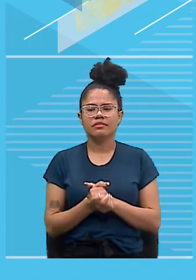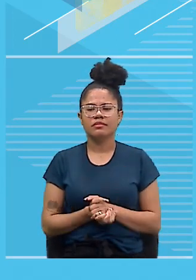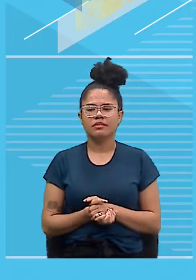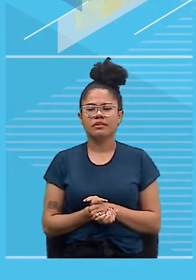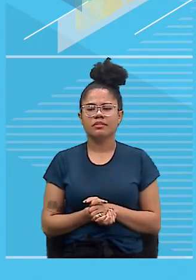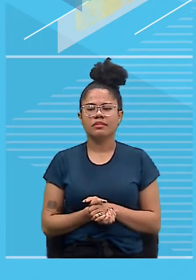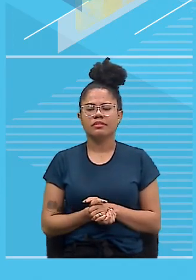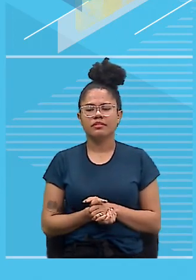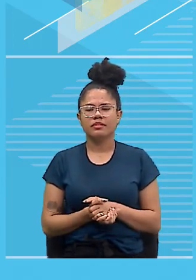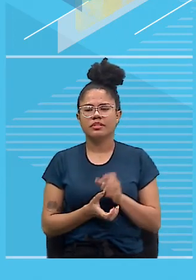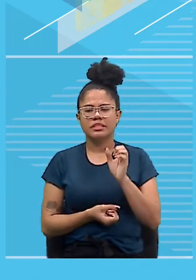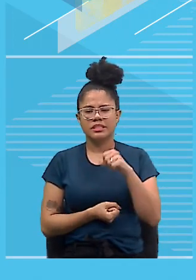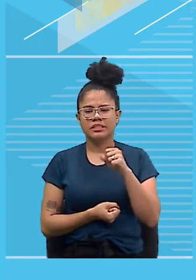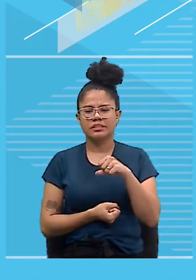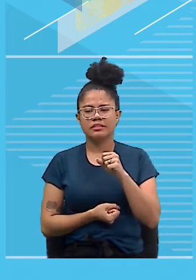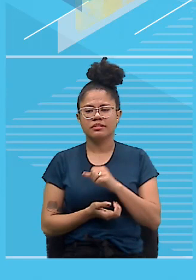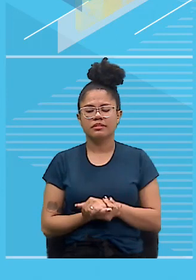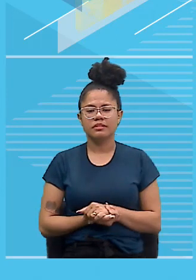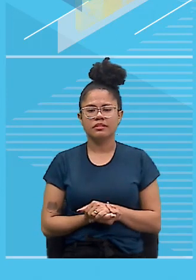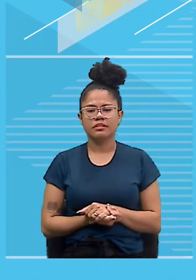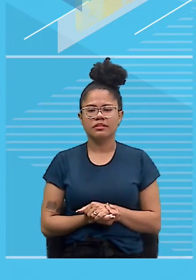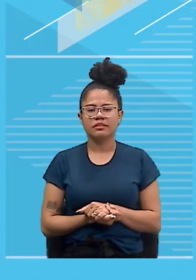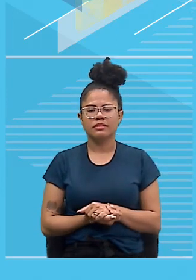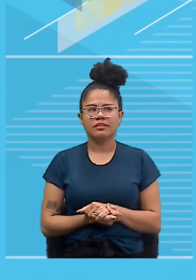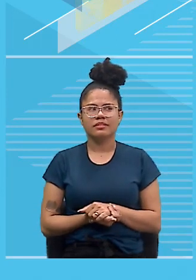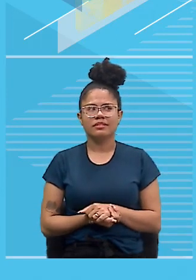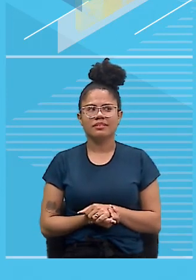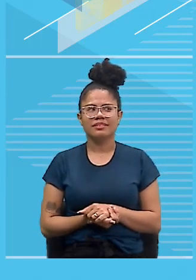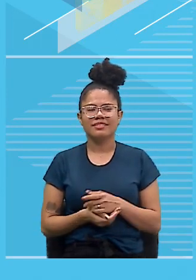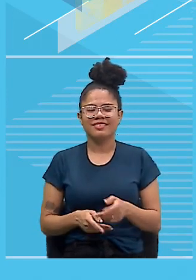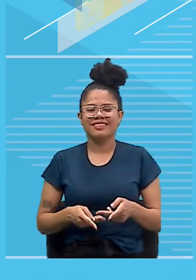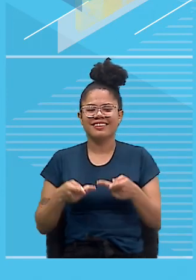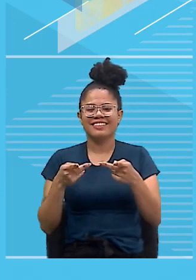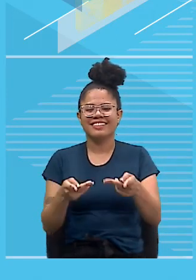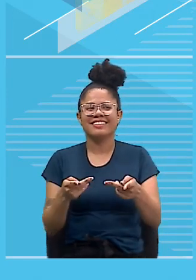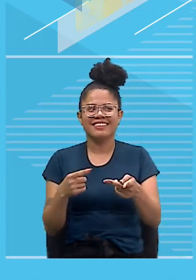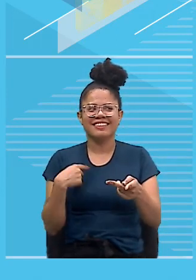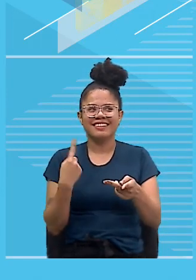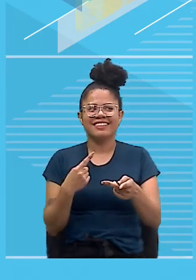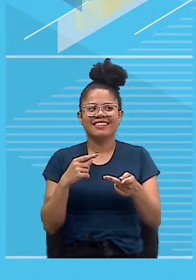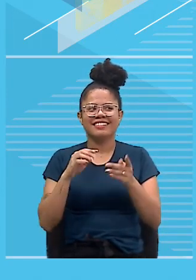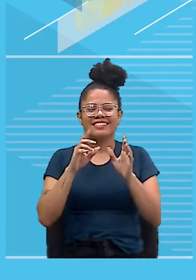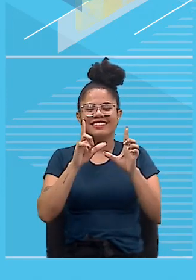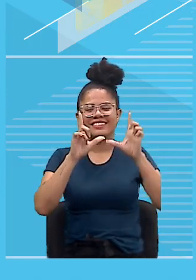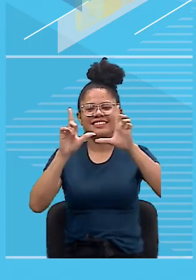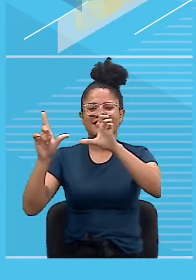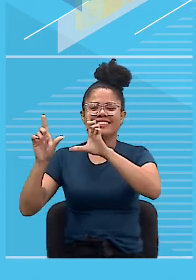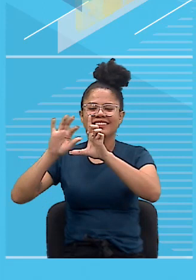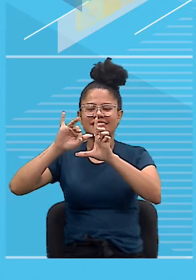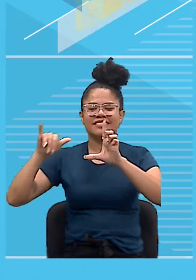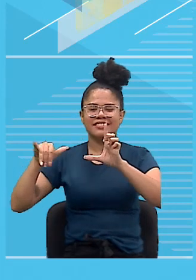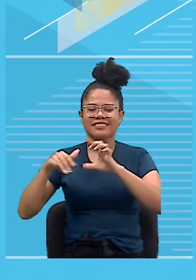vou vou Adriano Obrigado pelo convite e eu fui vestido de papai noel tinha até as imagens aqui no corredor porque nós tiramos né os quadros